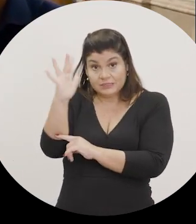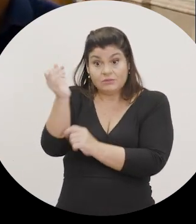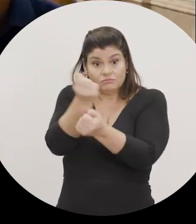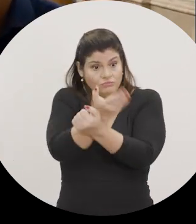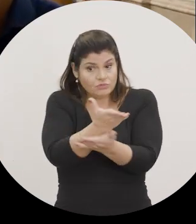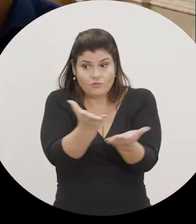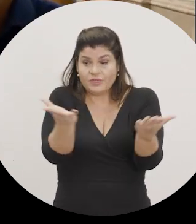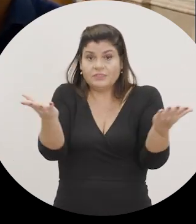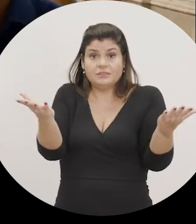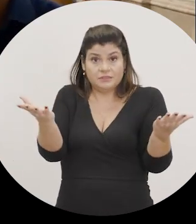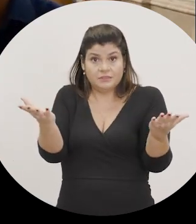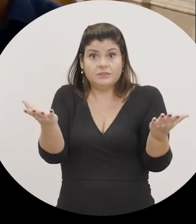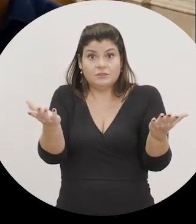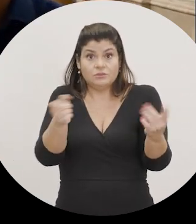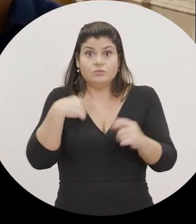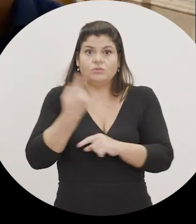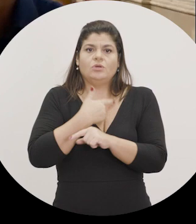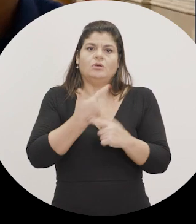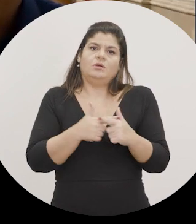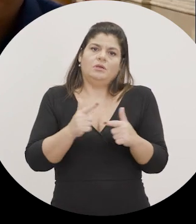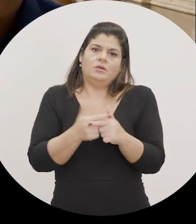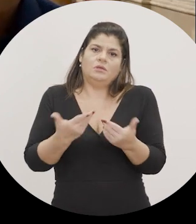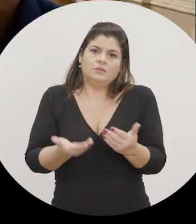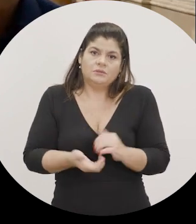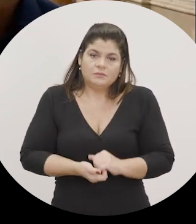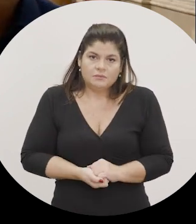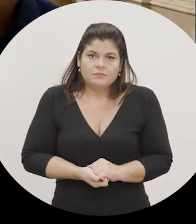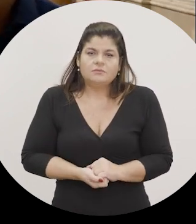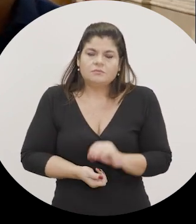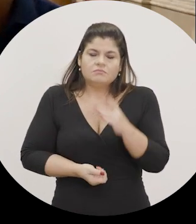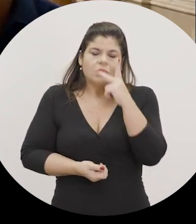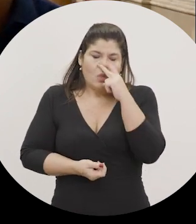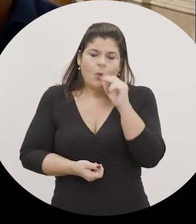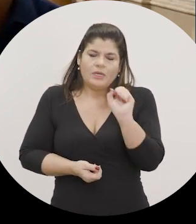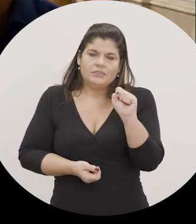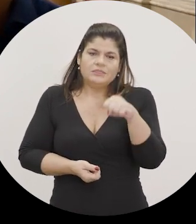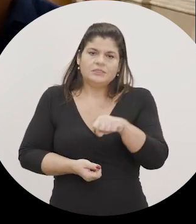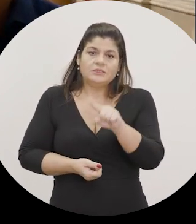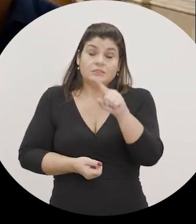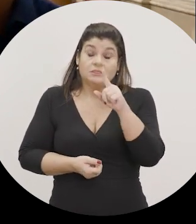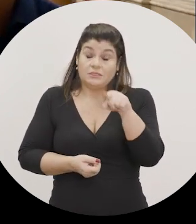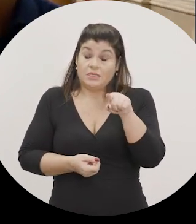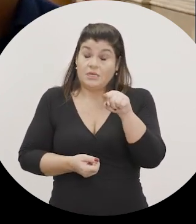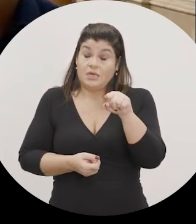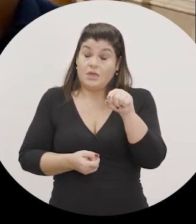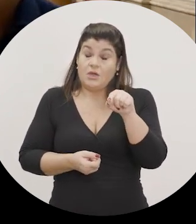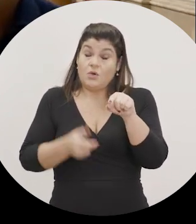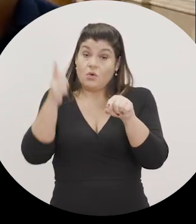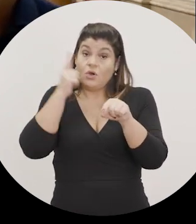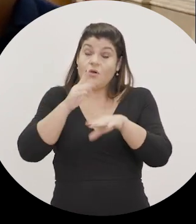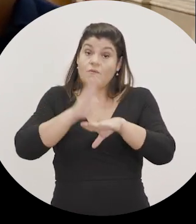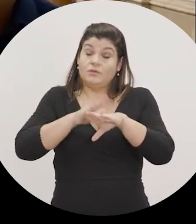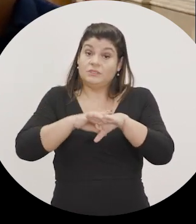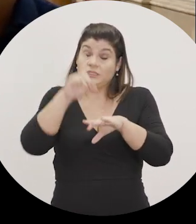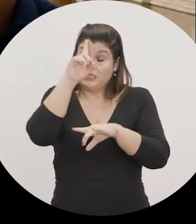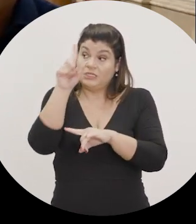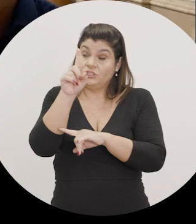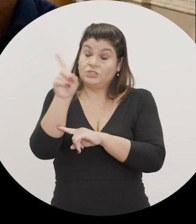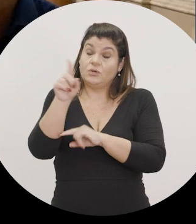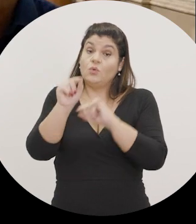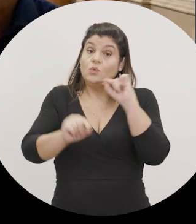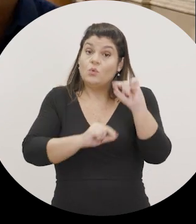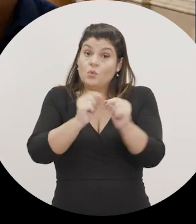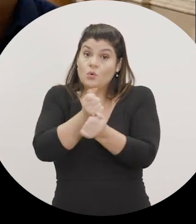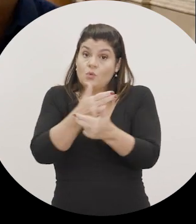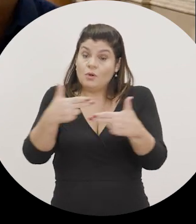a reflexão, né? e desse nosso problema. Olha, eu acho que o que você conseguiu